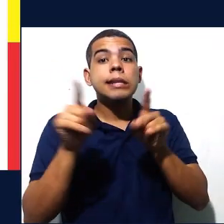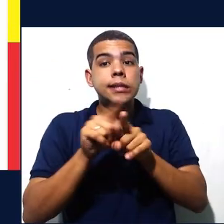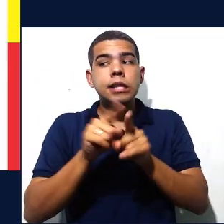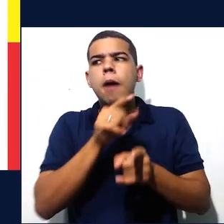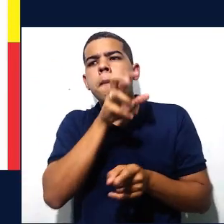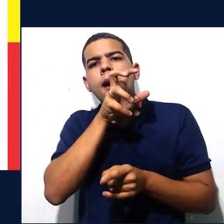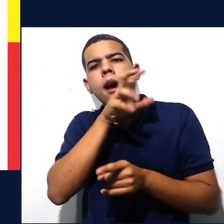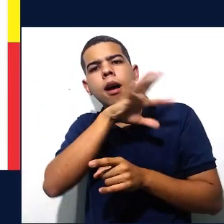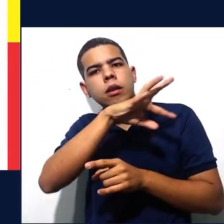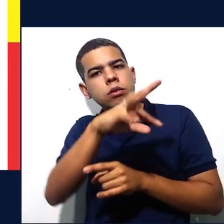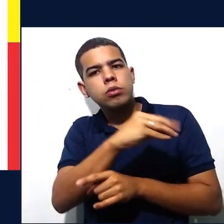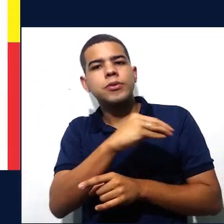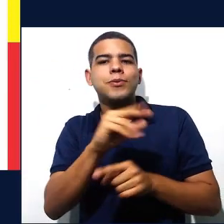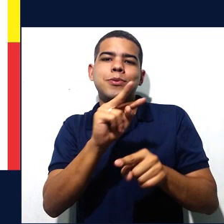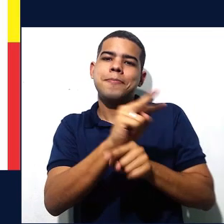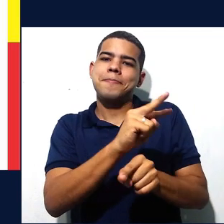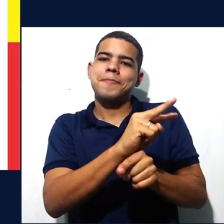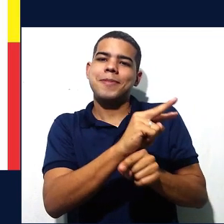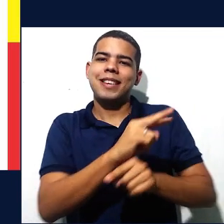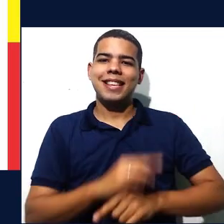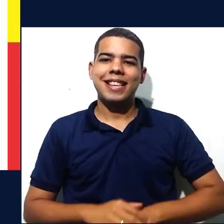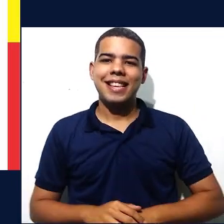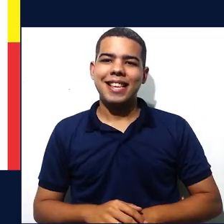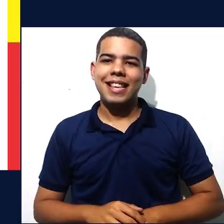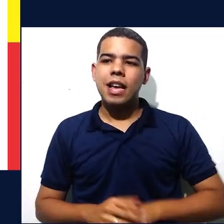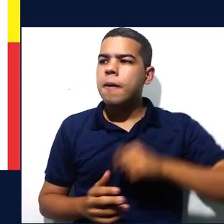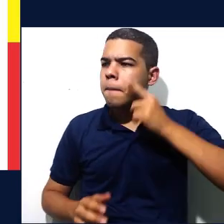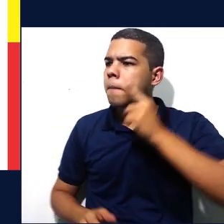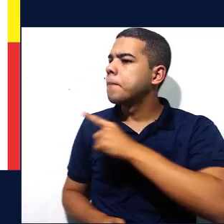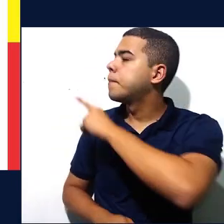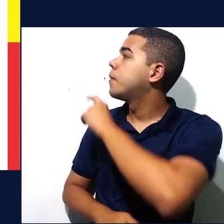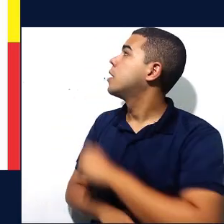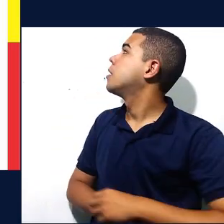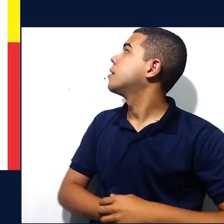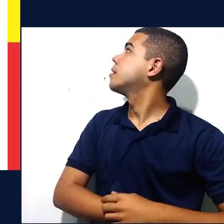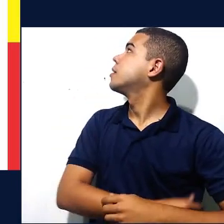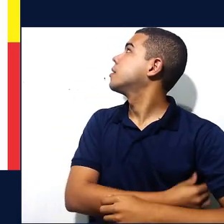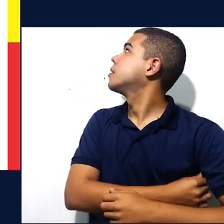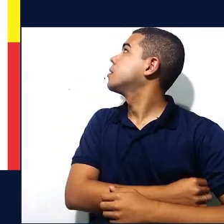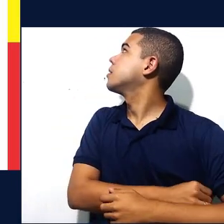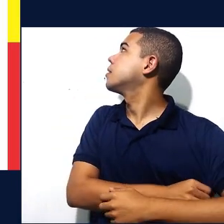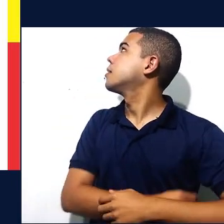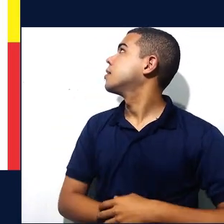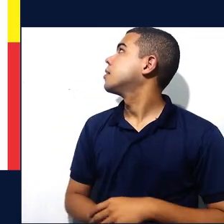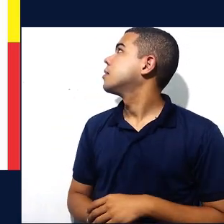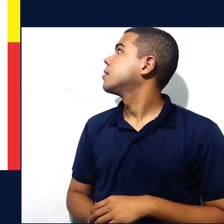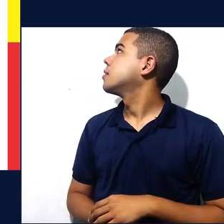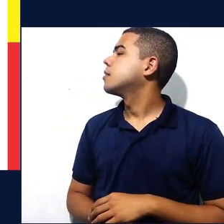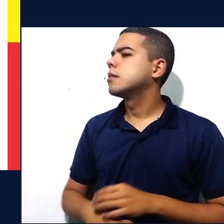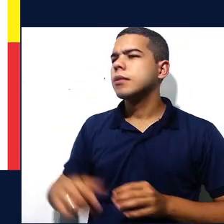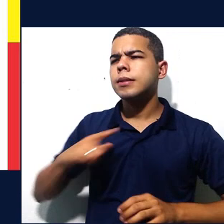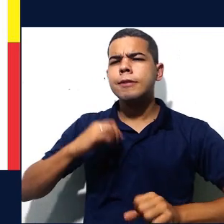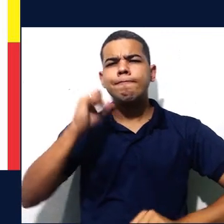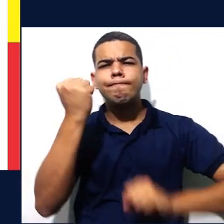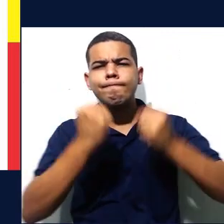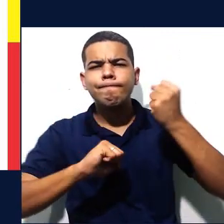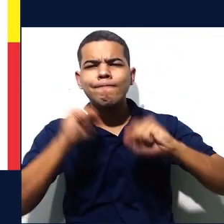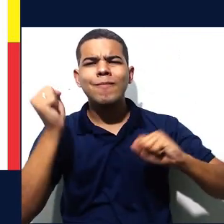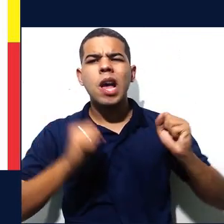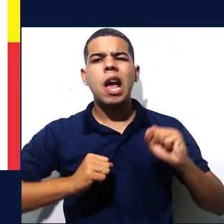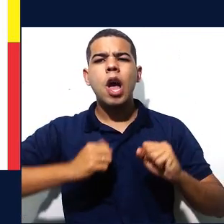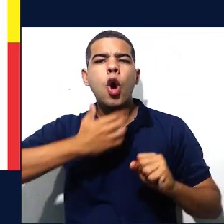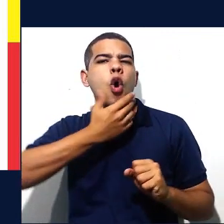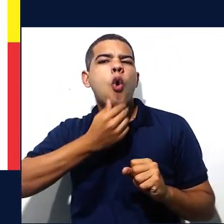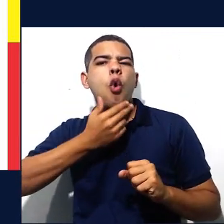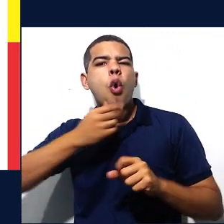camada de ozônio. Se você observar na telinha, você vê que as indústrias, a ação do homem, faz com